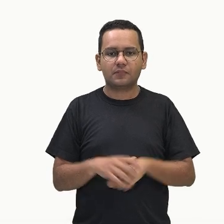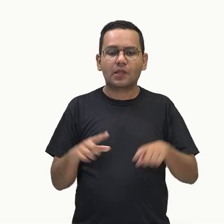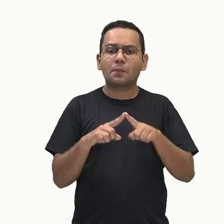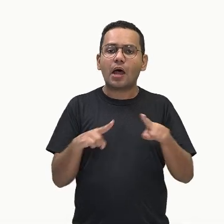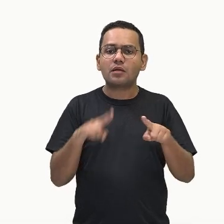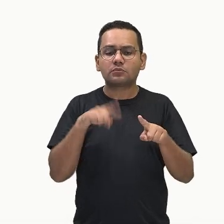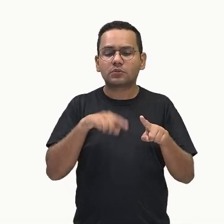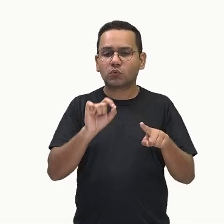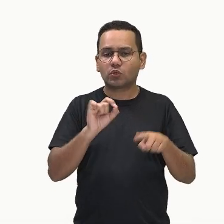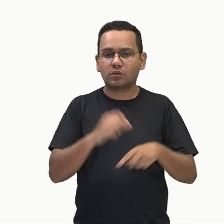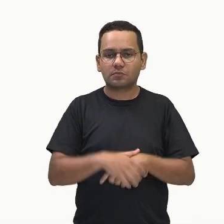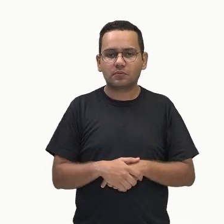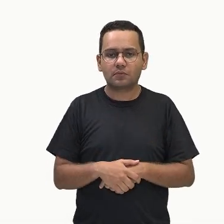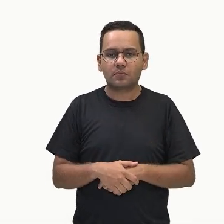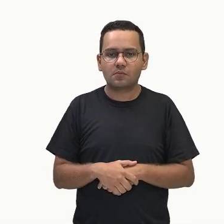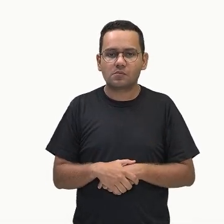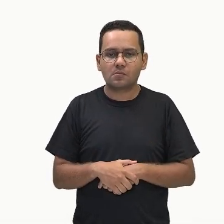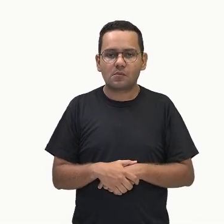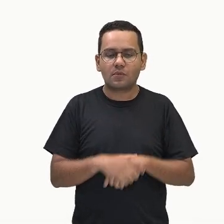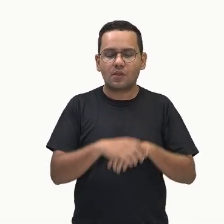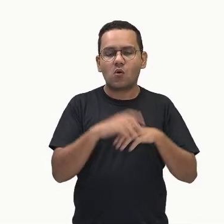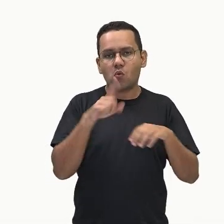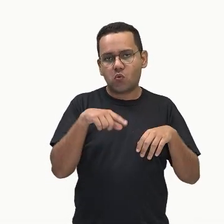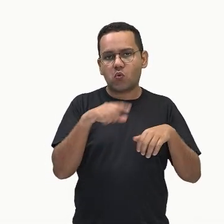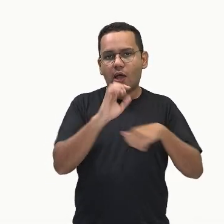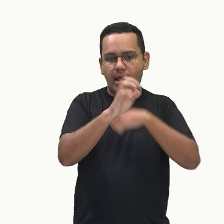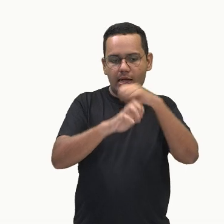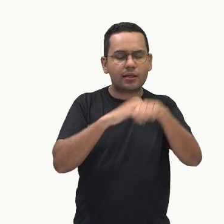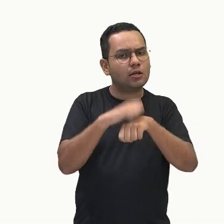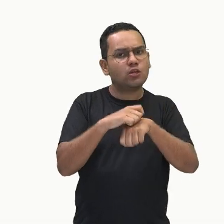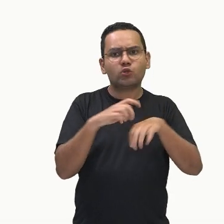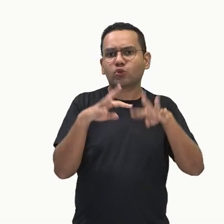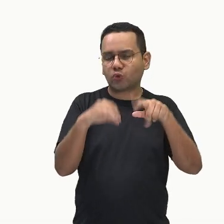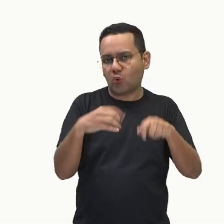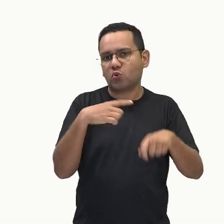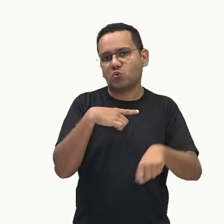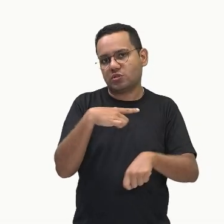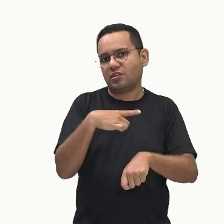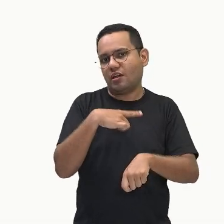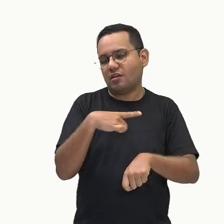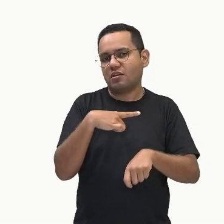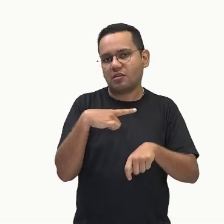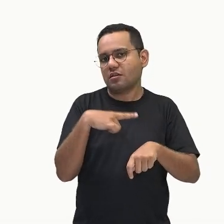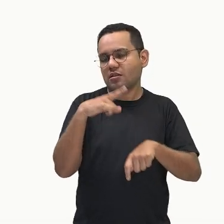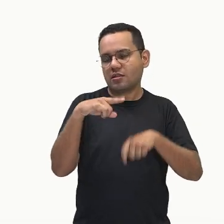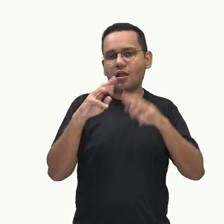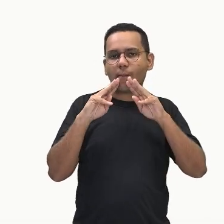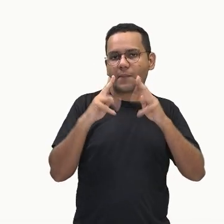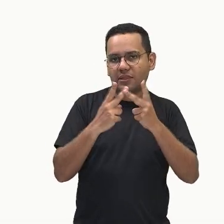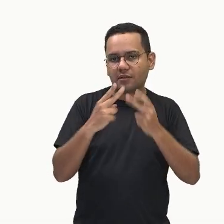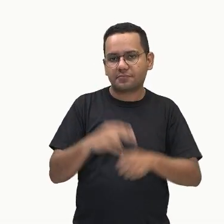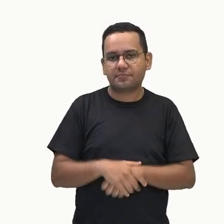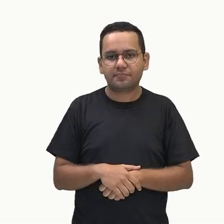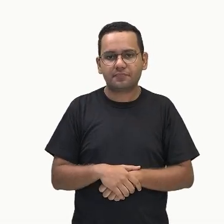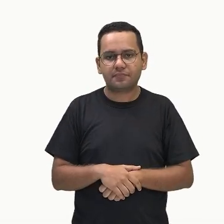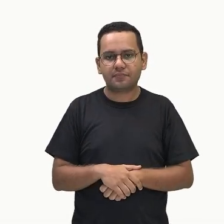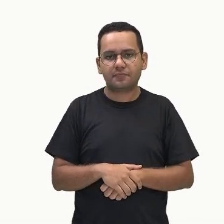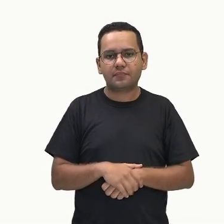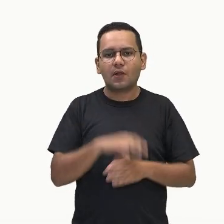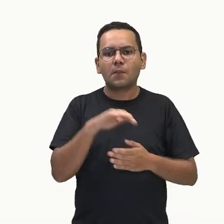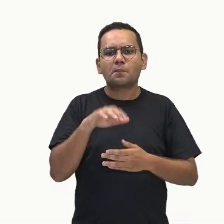matéria. Portanto, o Thomson ficou reconhecido como o pai do